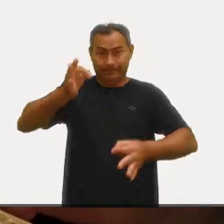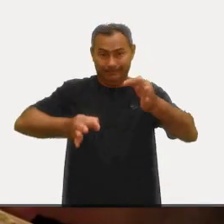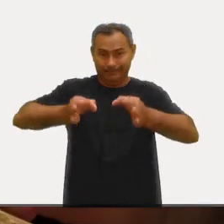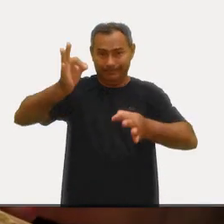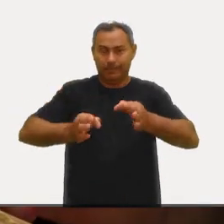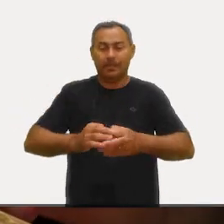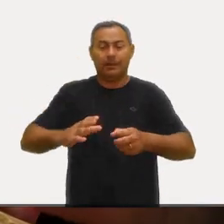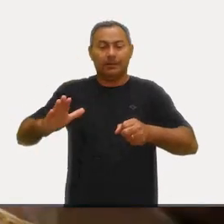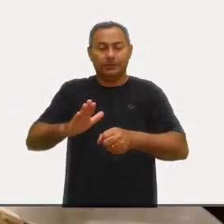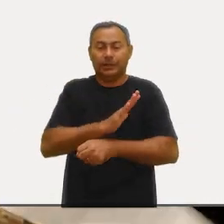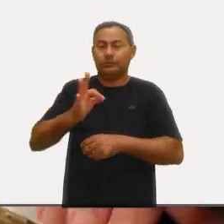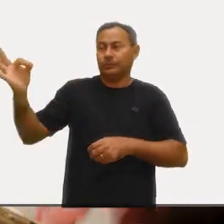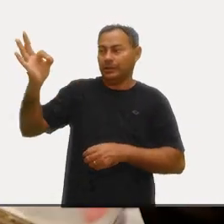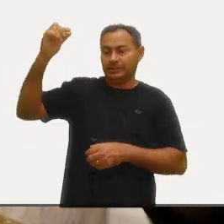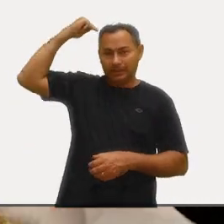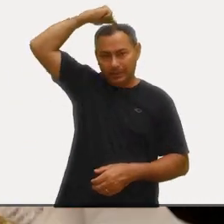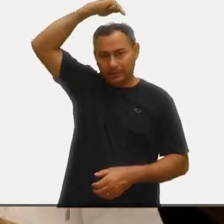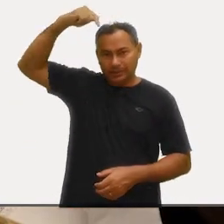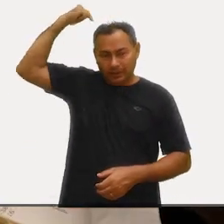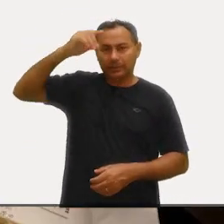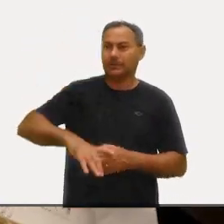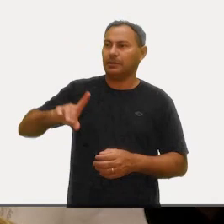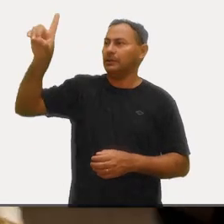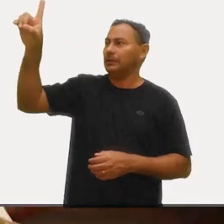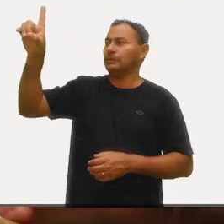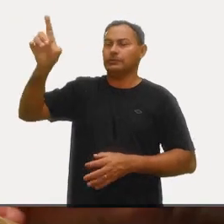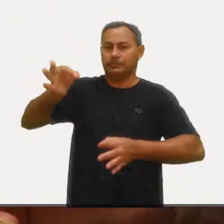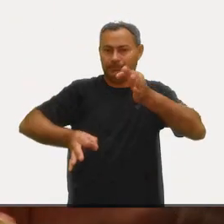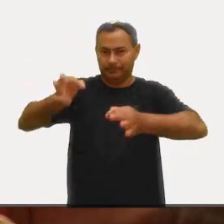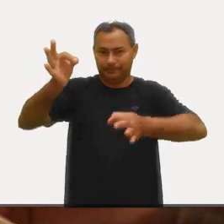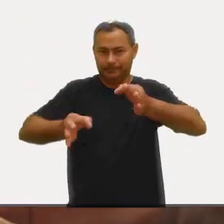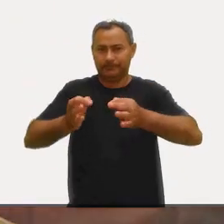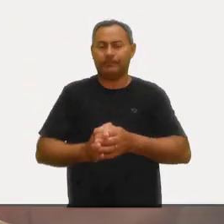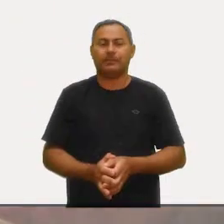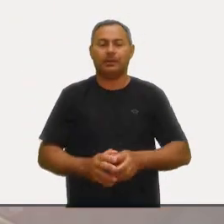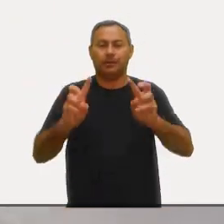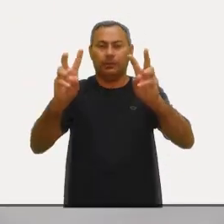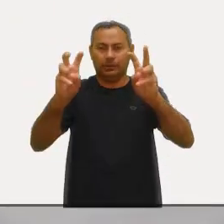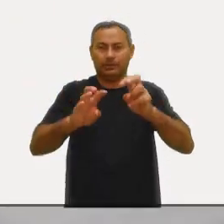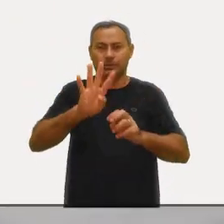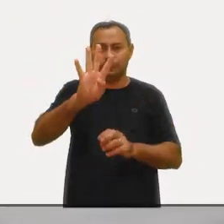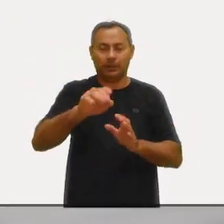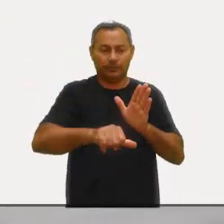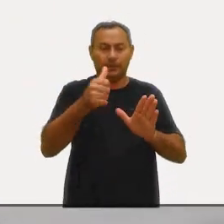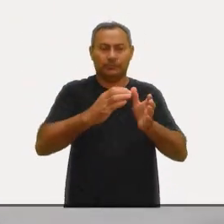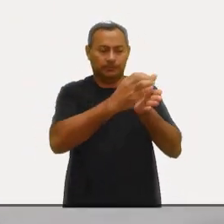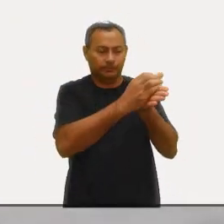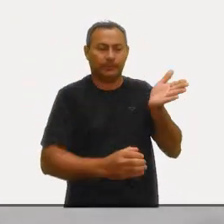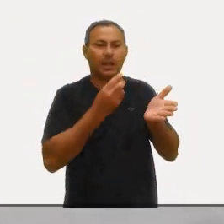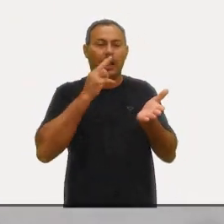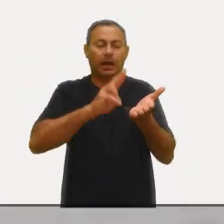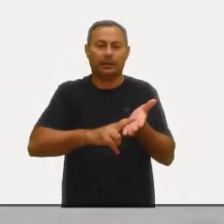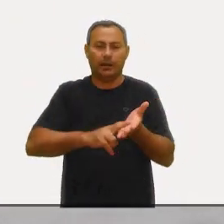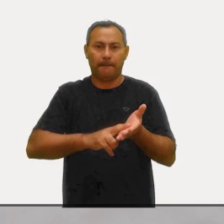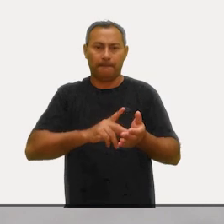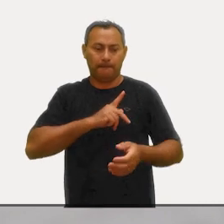justiça. Cheios do Espírito Santo, que é Deus e é justiça. O tema dos 4 primeiros capítulos